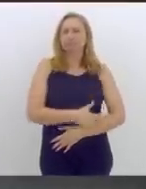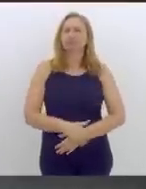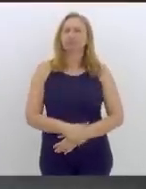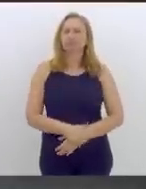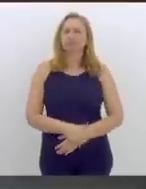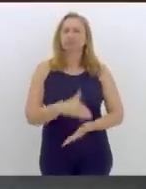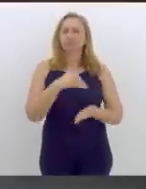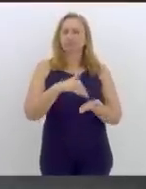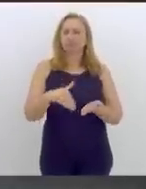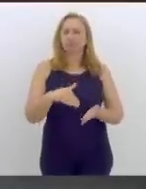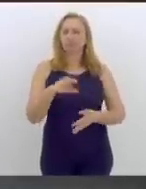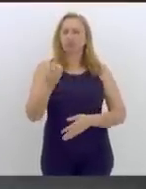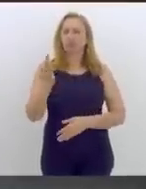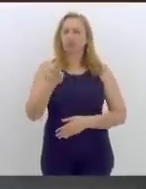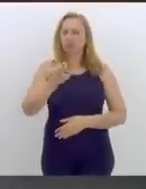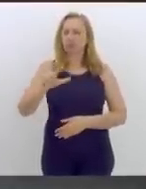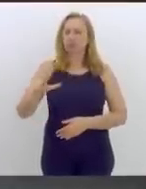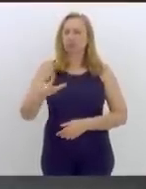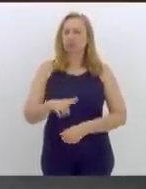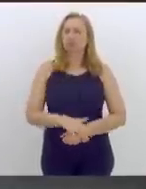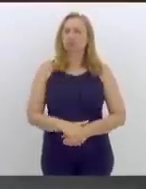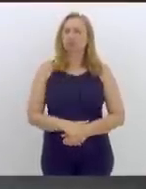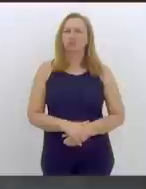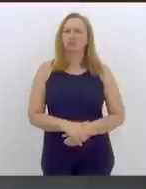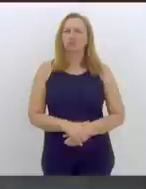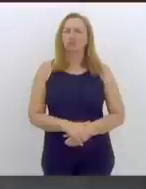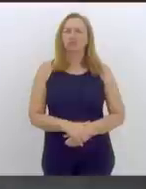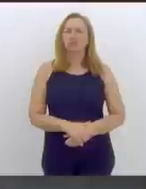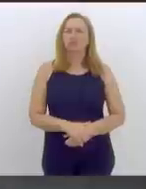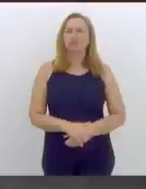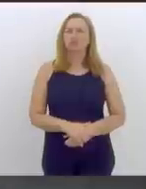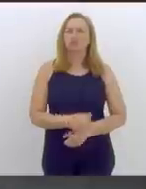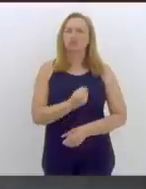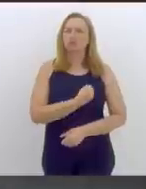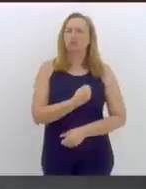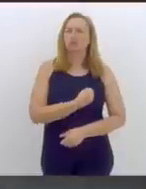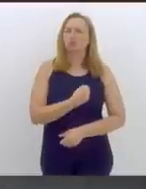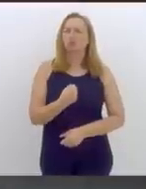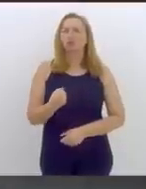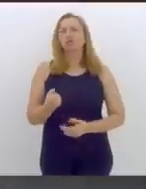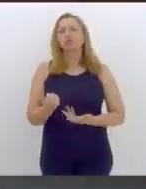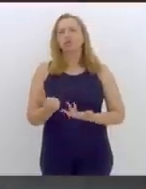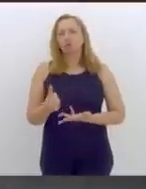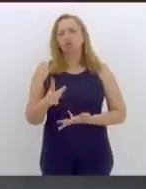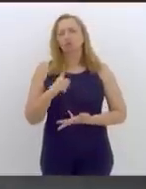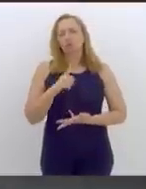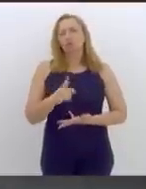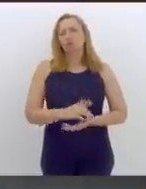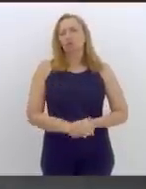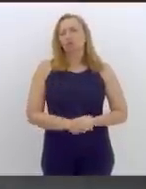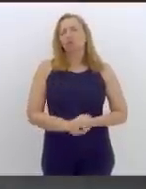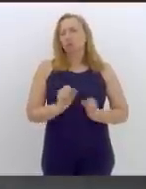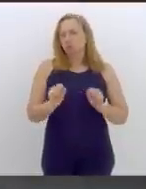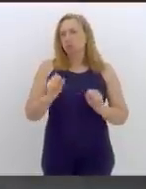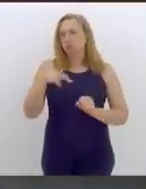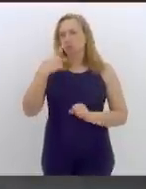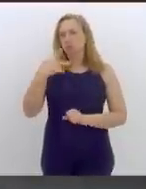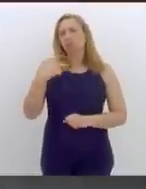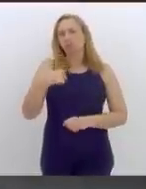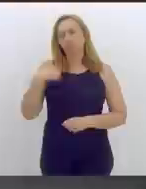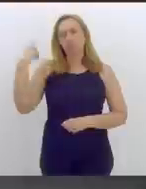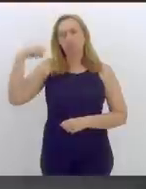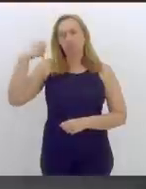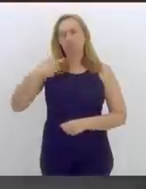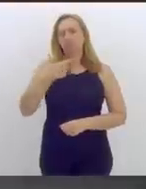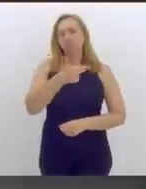secretário Coronel Henrique nós temos um número seu Coronel e eu posso dizer para o Senhor porque o advogado nessa área